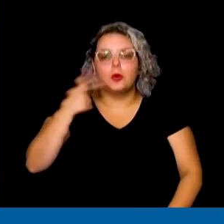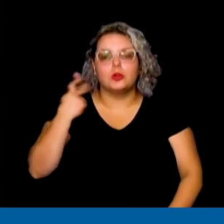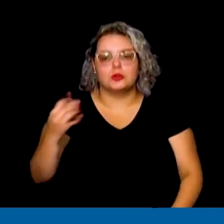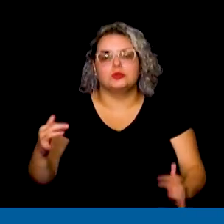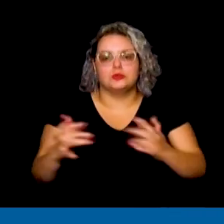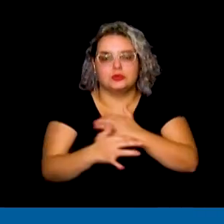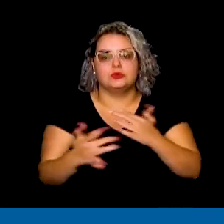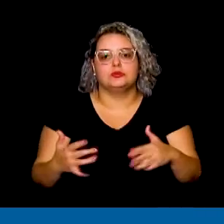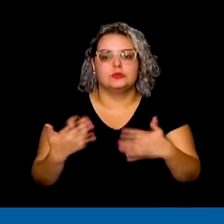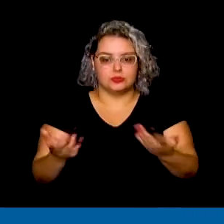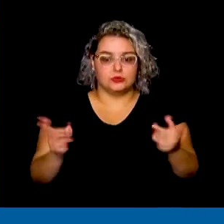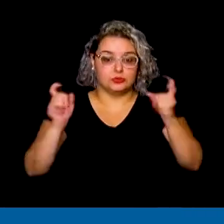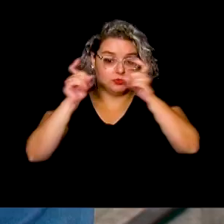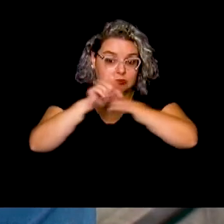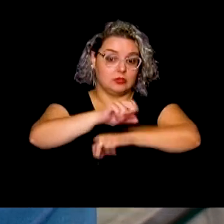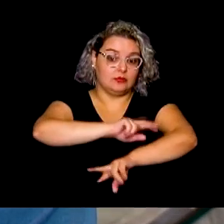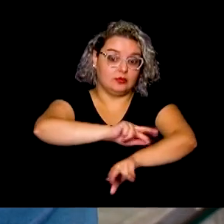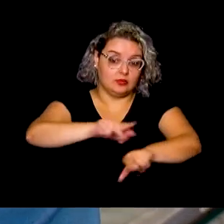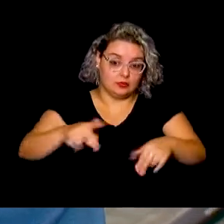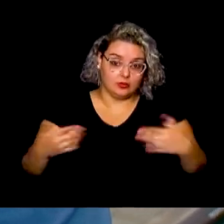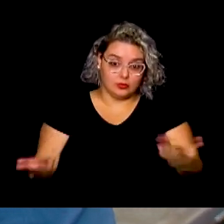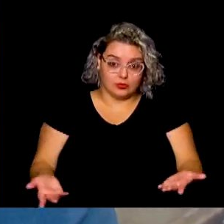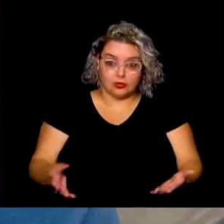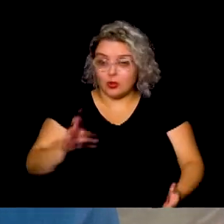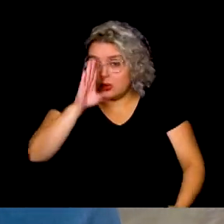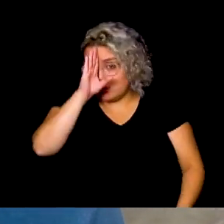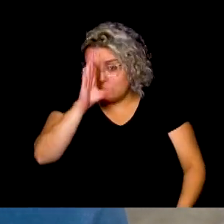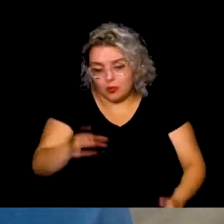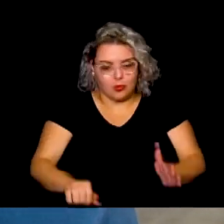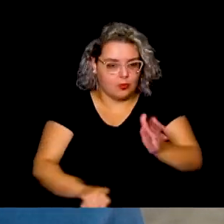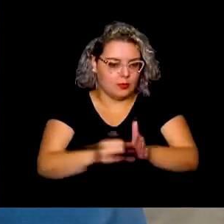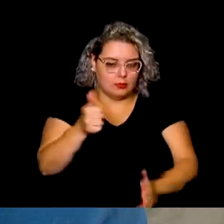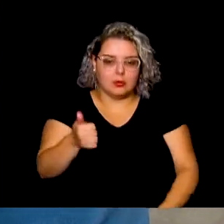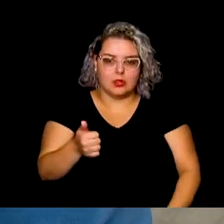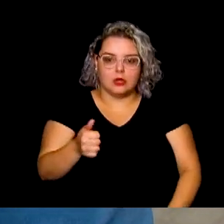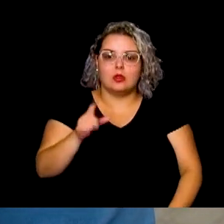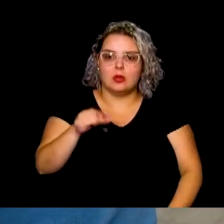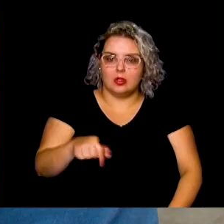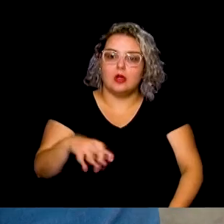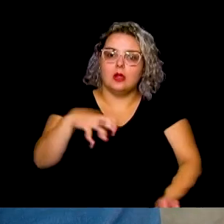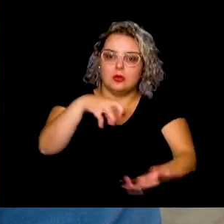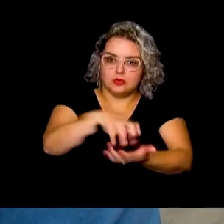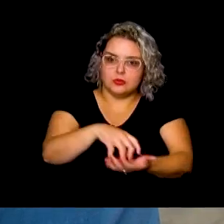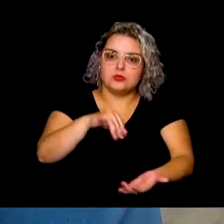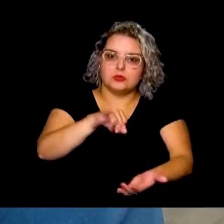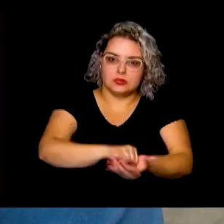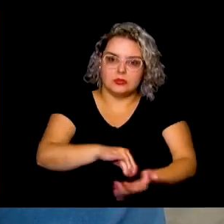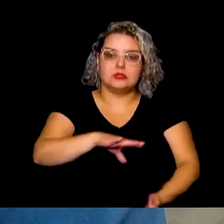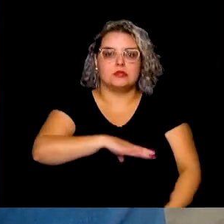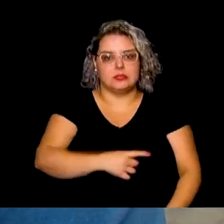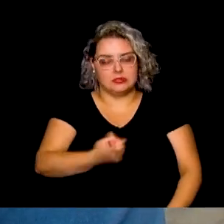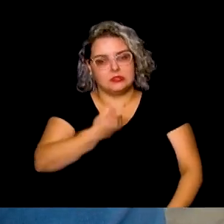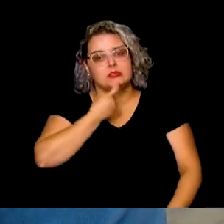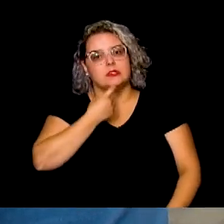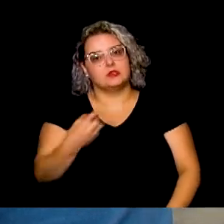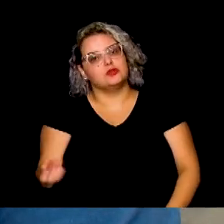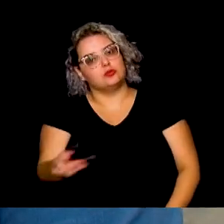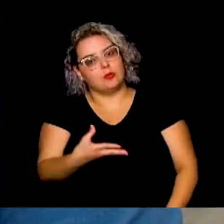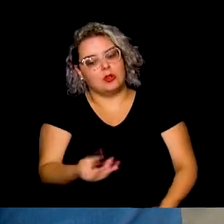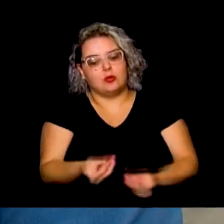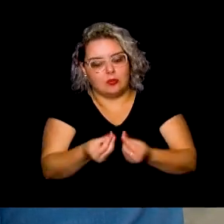à frente comissão de política urbana é o desafio são muitos mas o primeiro e o principal é o centro da cidade